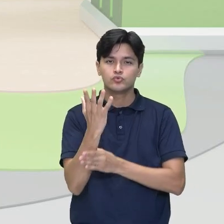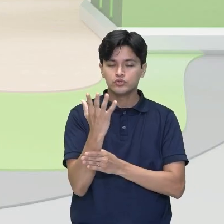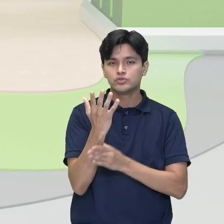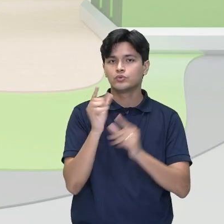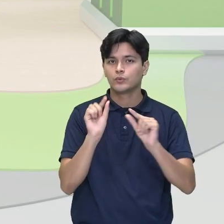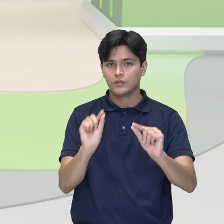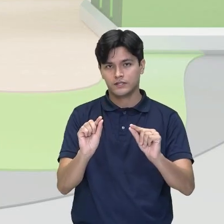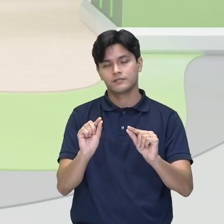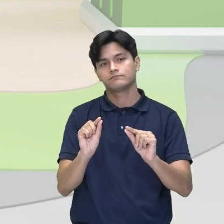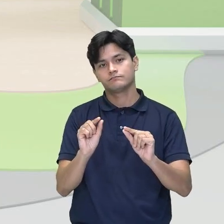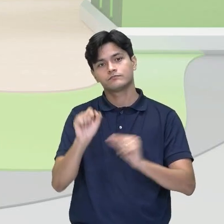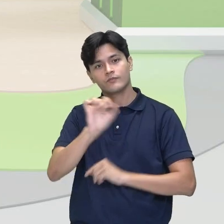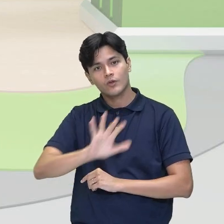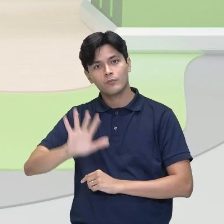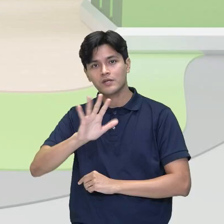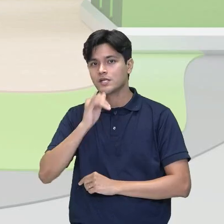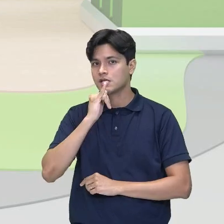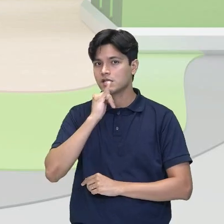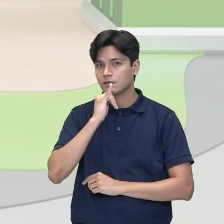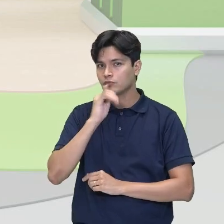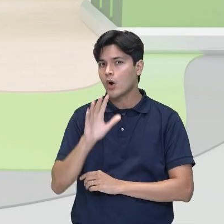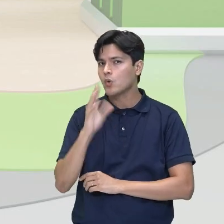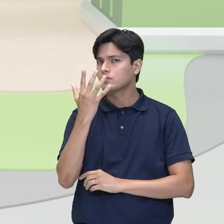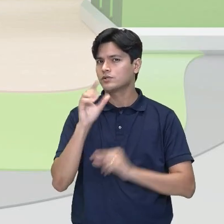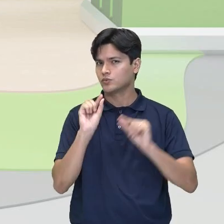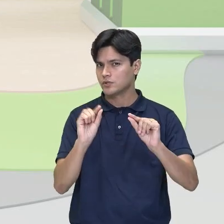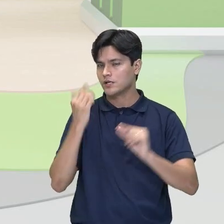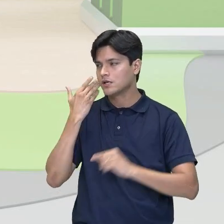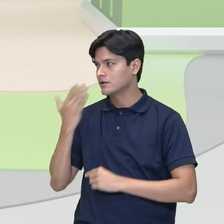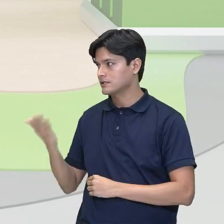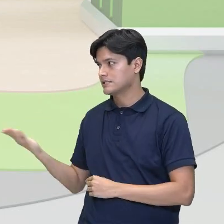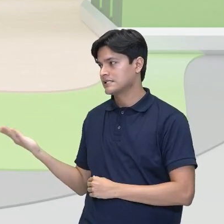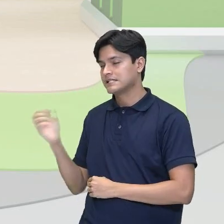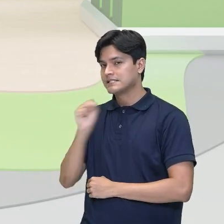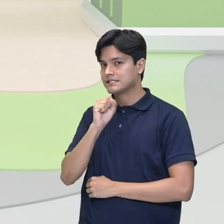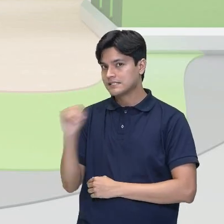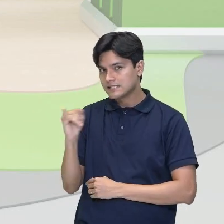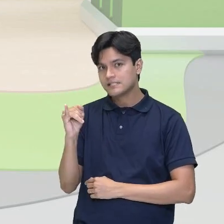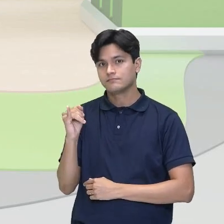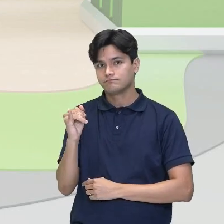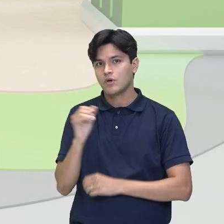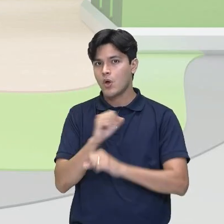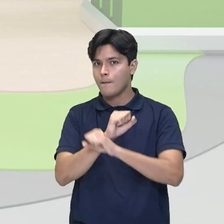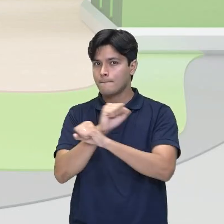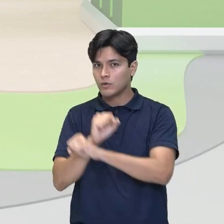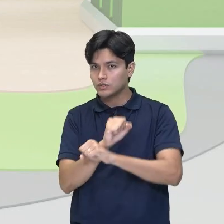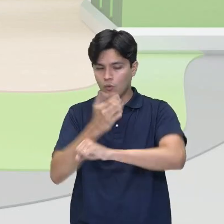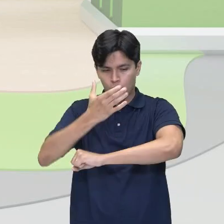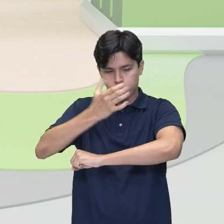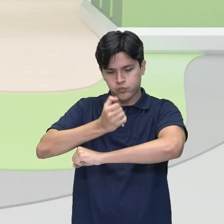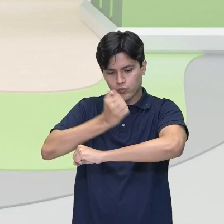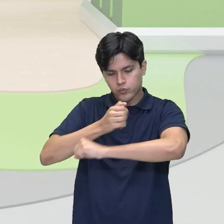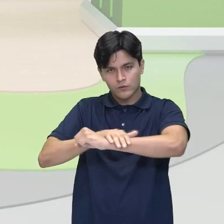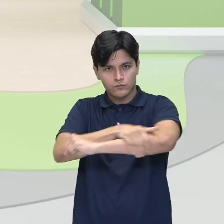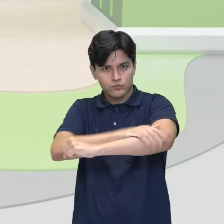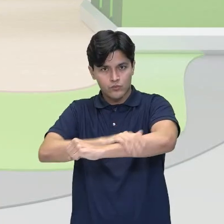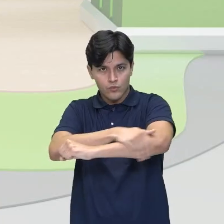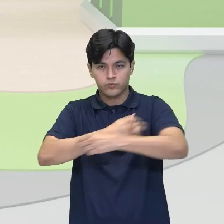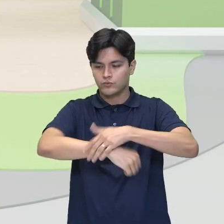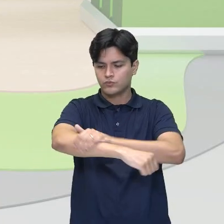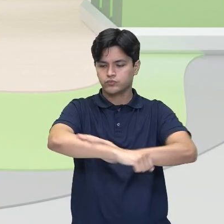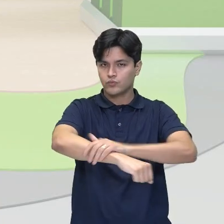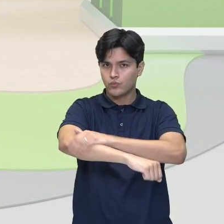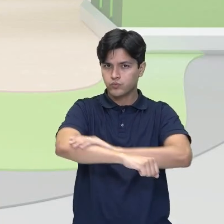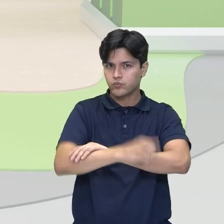exposição à pele, né, esquece ali de usar o protetor solar, a gente fica logo vermelha. Por